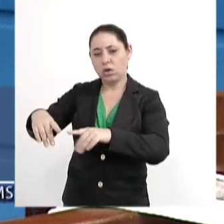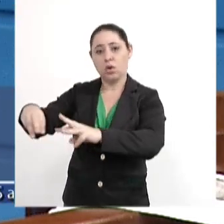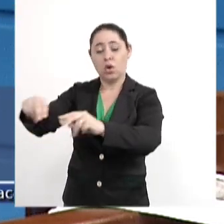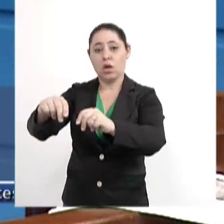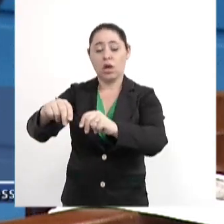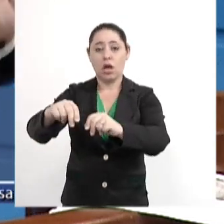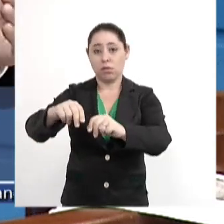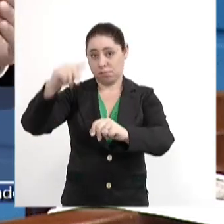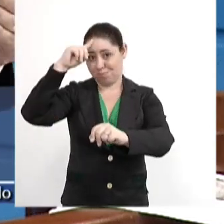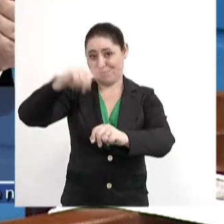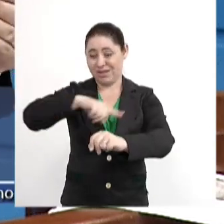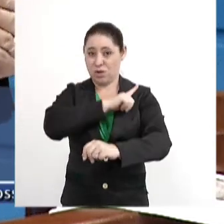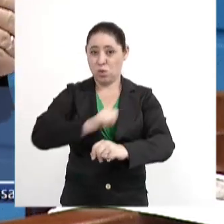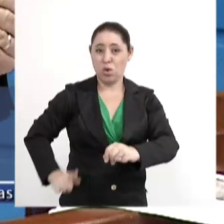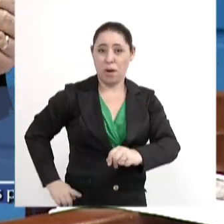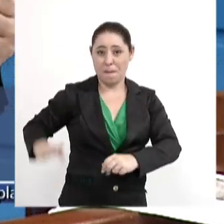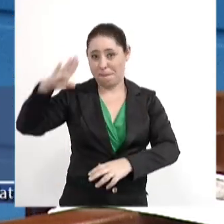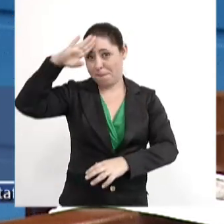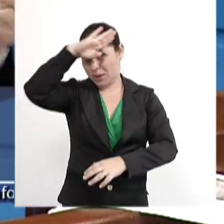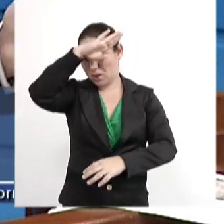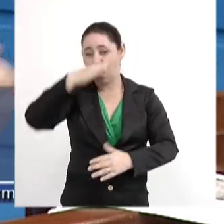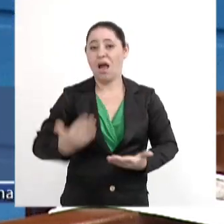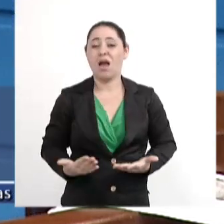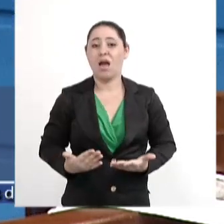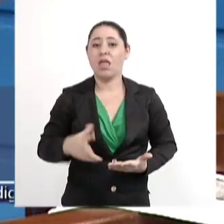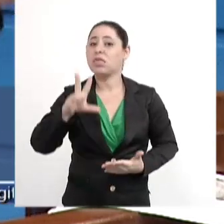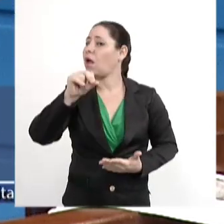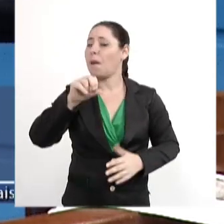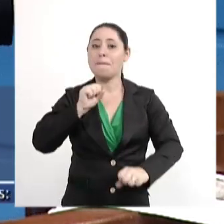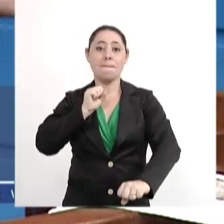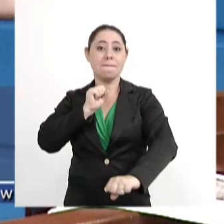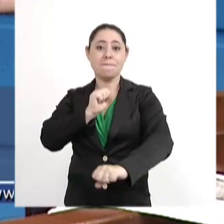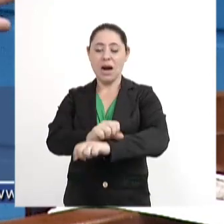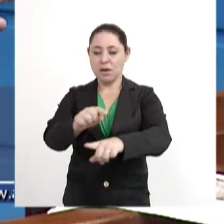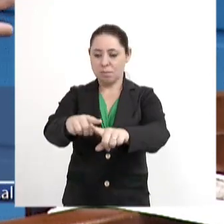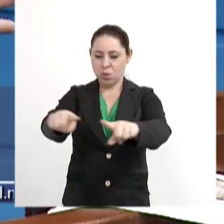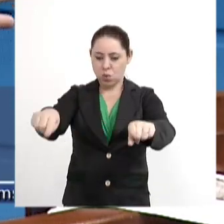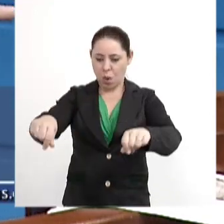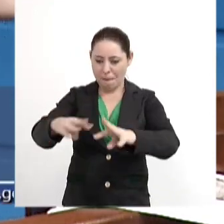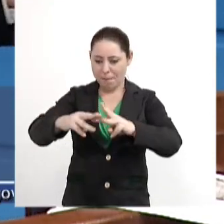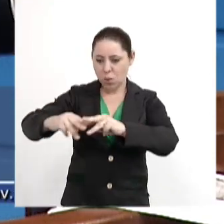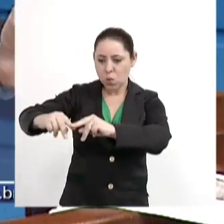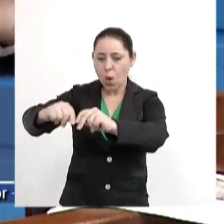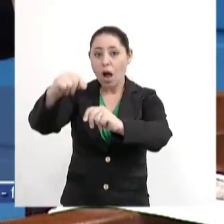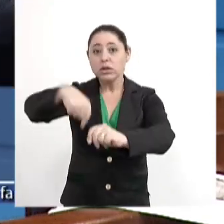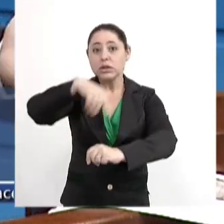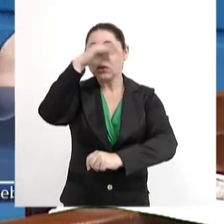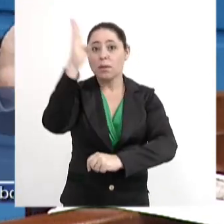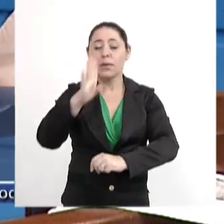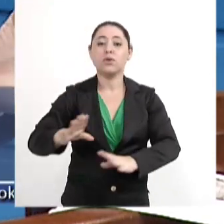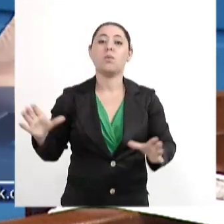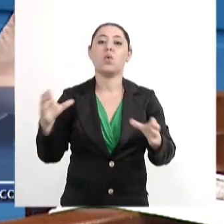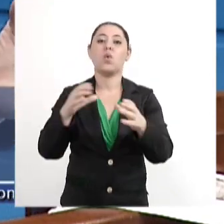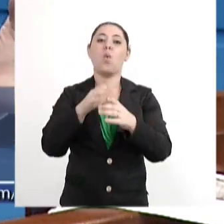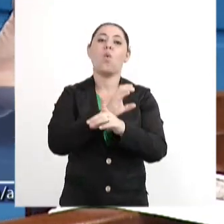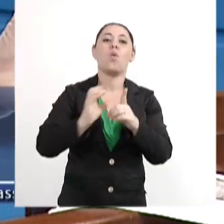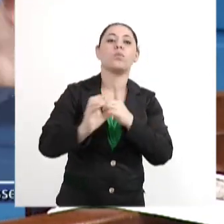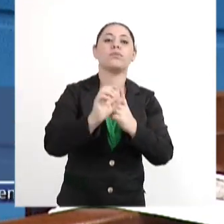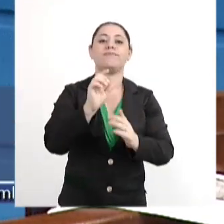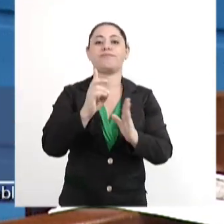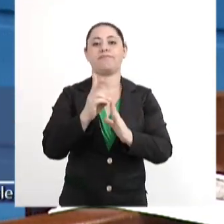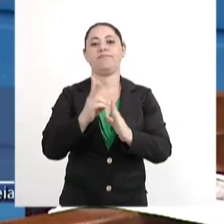governo federal, do presidente Bolsonaro, é não demarcar mais nenhum centímetro de terra no Brasil para as comunidades